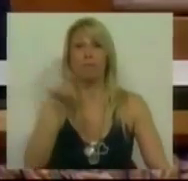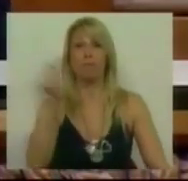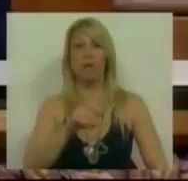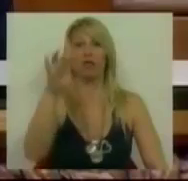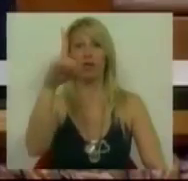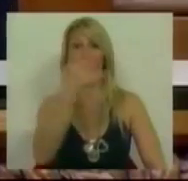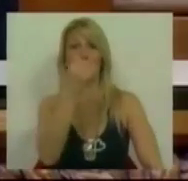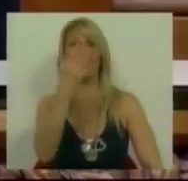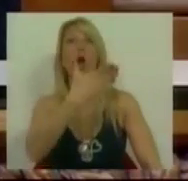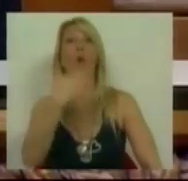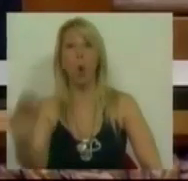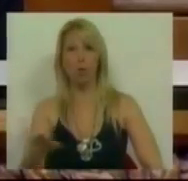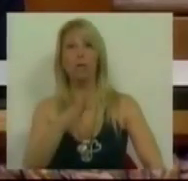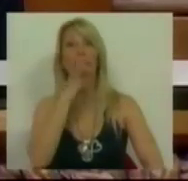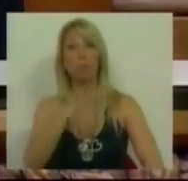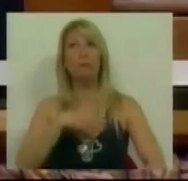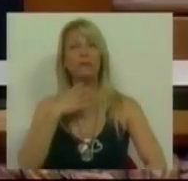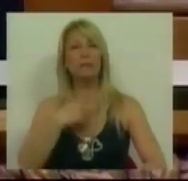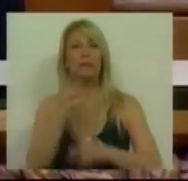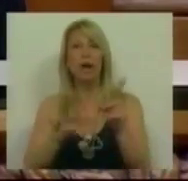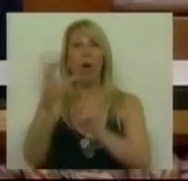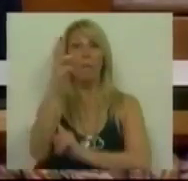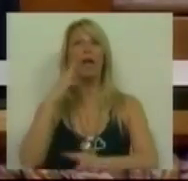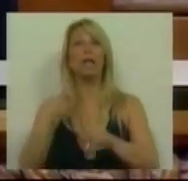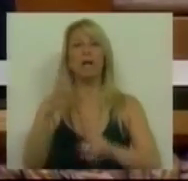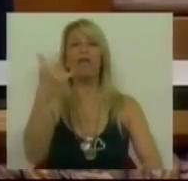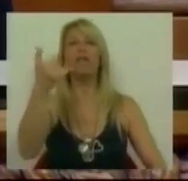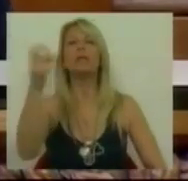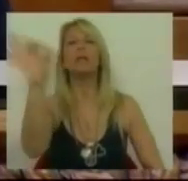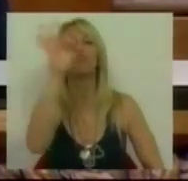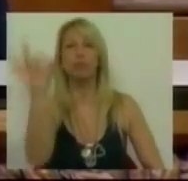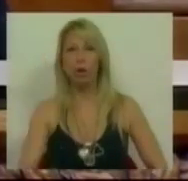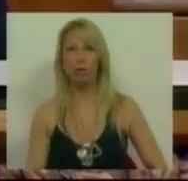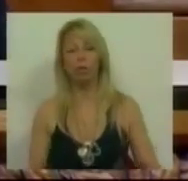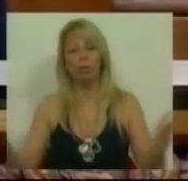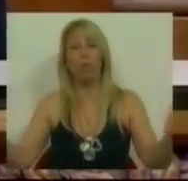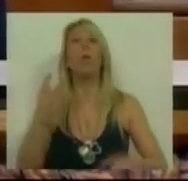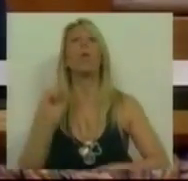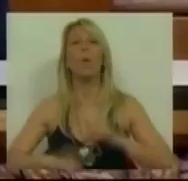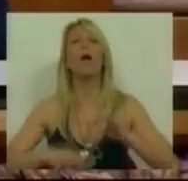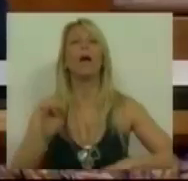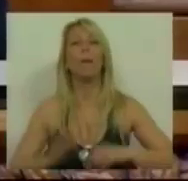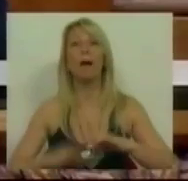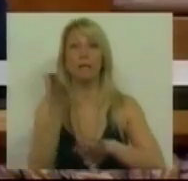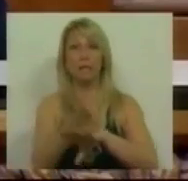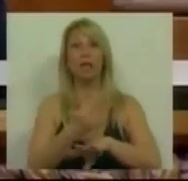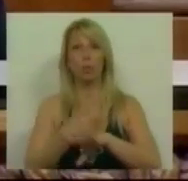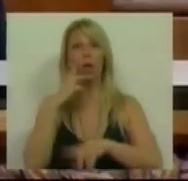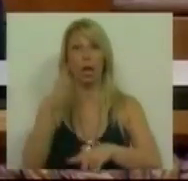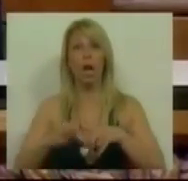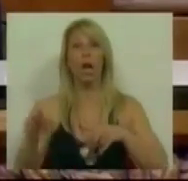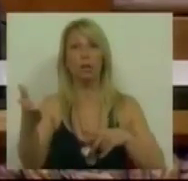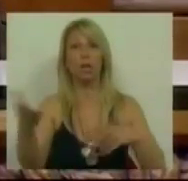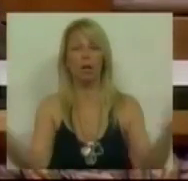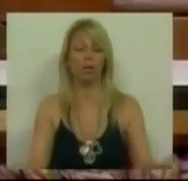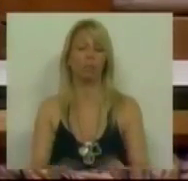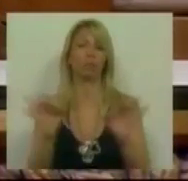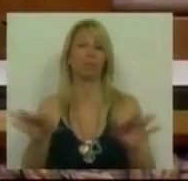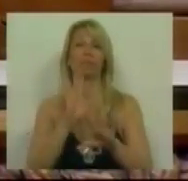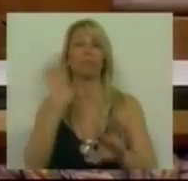da eletricidade subiram 25%. O que se passou, portanto, no setor da eletricidade é elucidativo da política